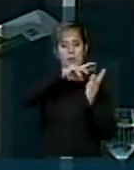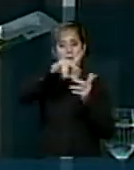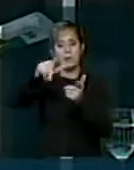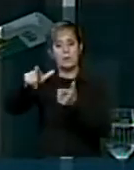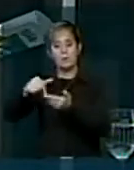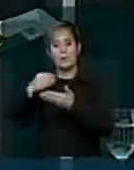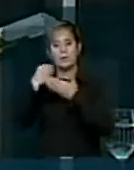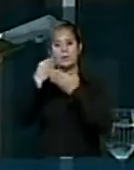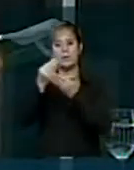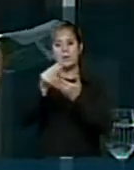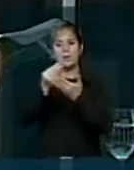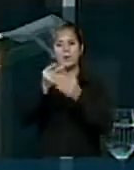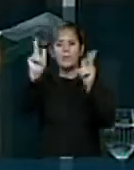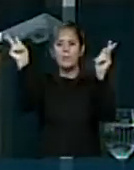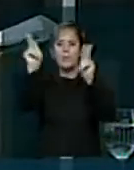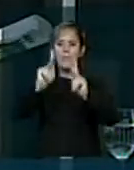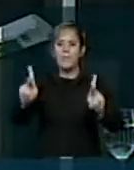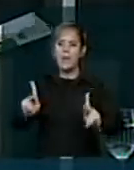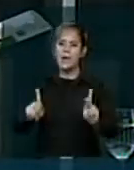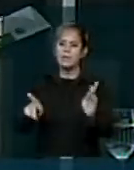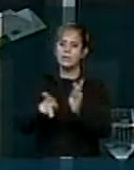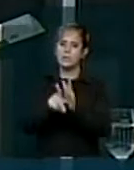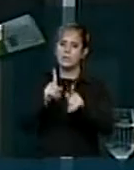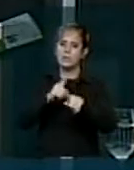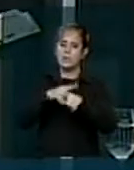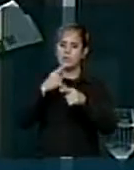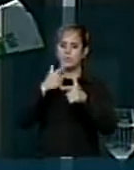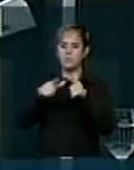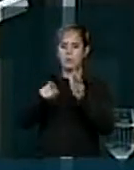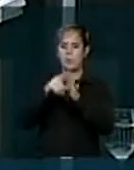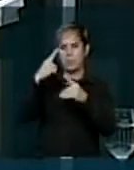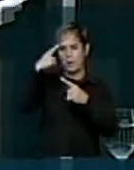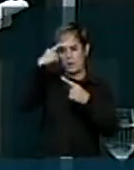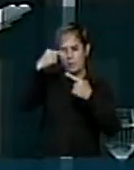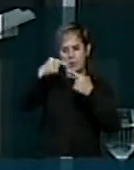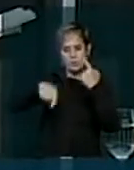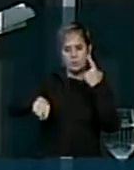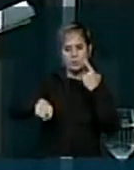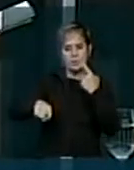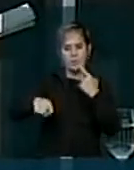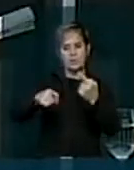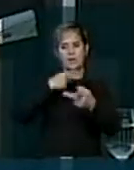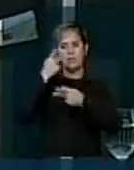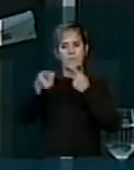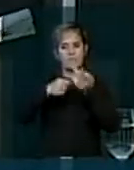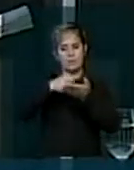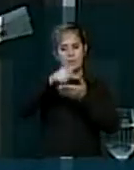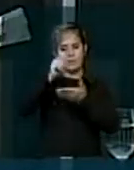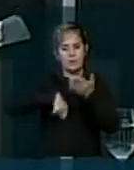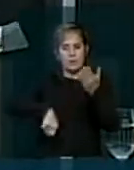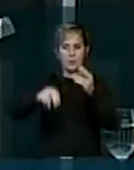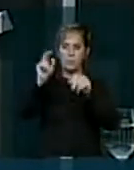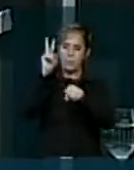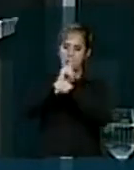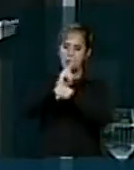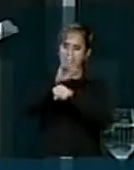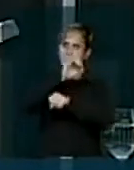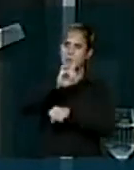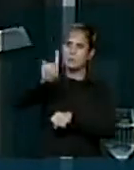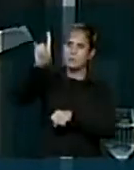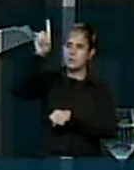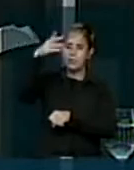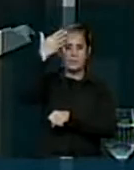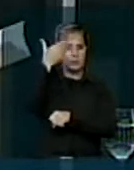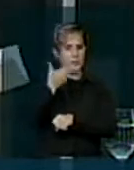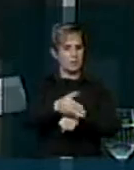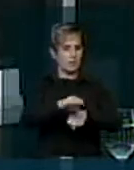solução pacífica das controvérsias. Promulgamos, sob a proteção de Deus, a seguinte